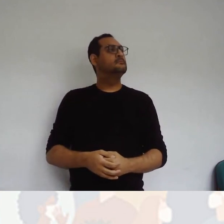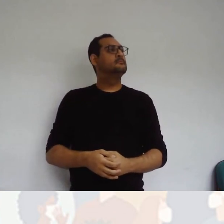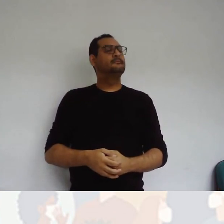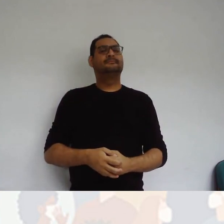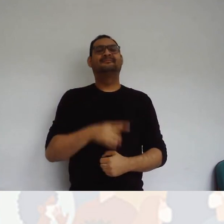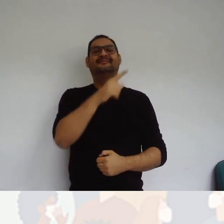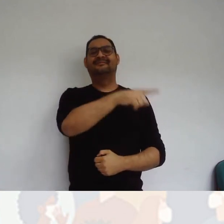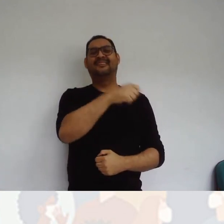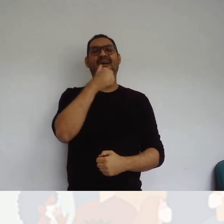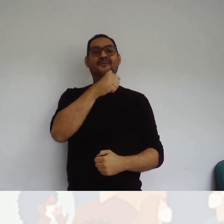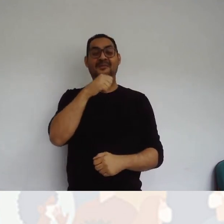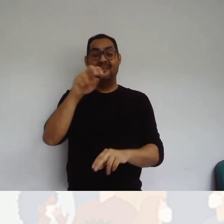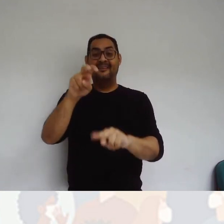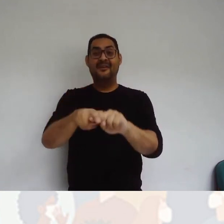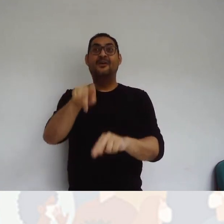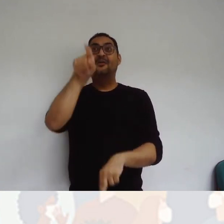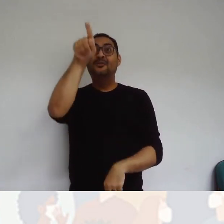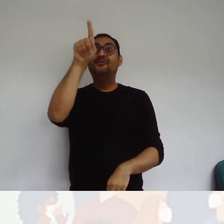é maravilhoso.